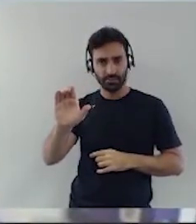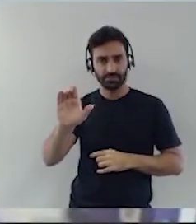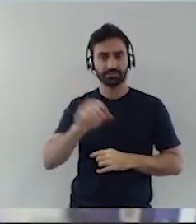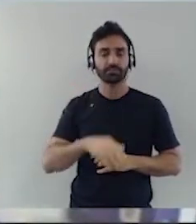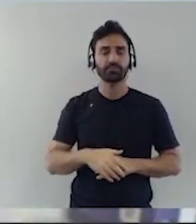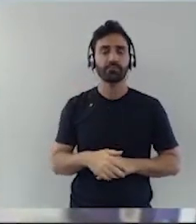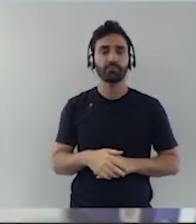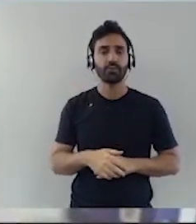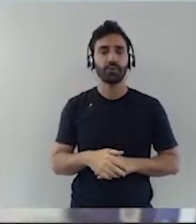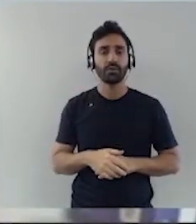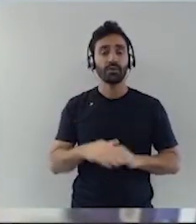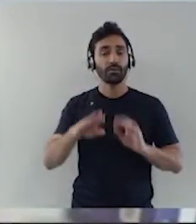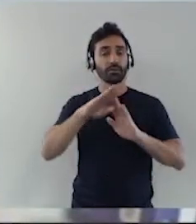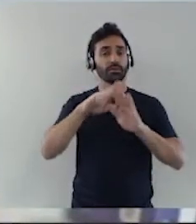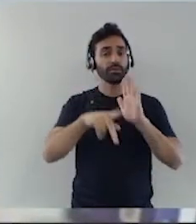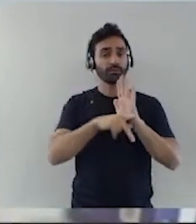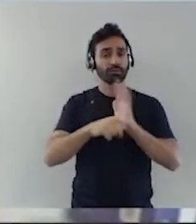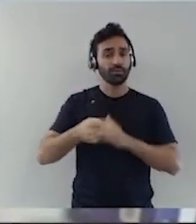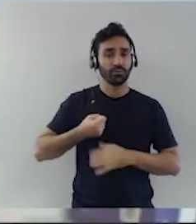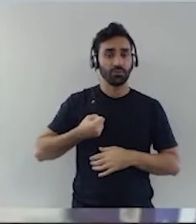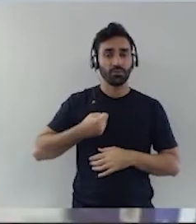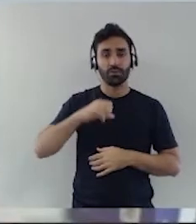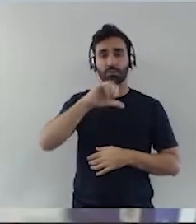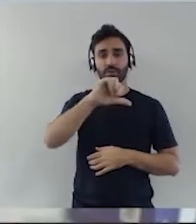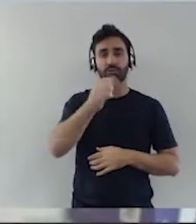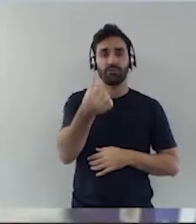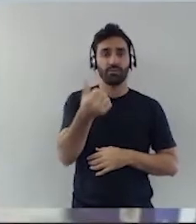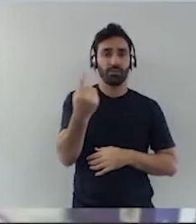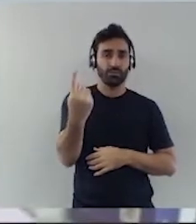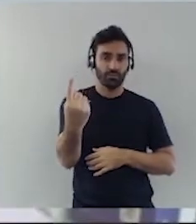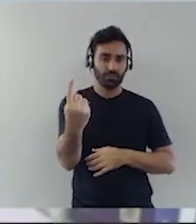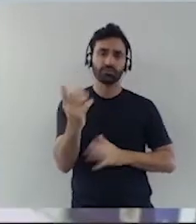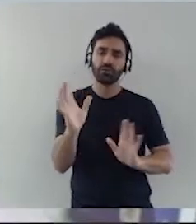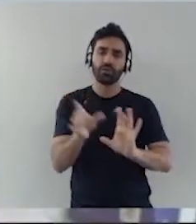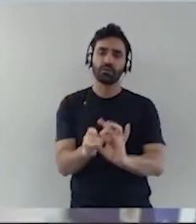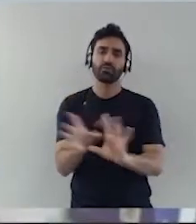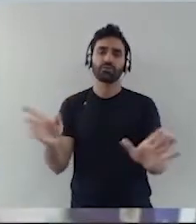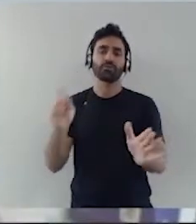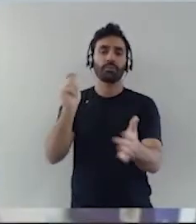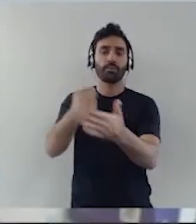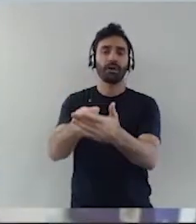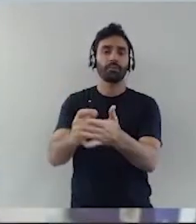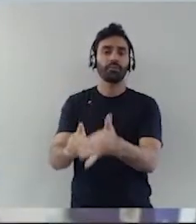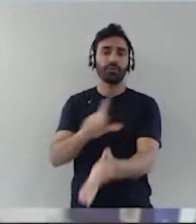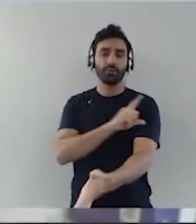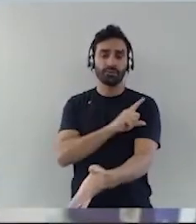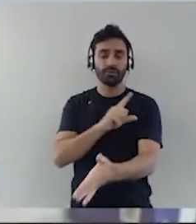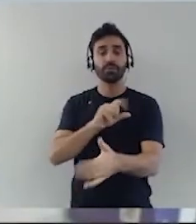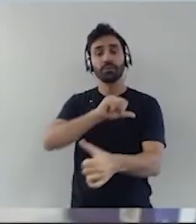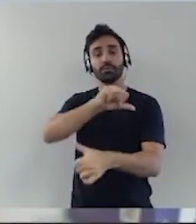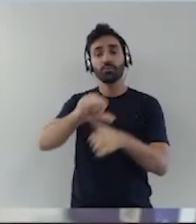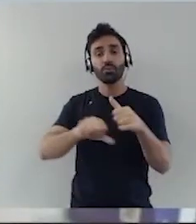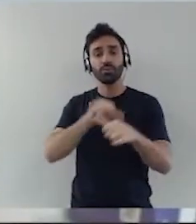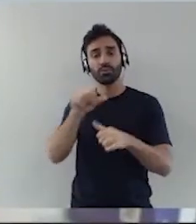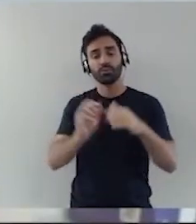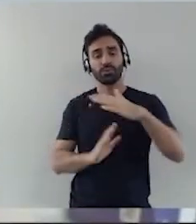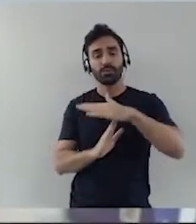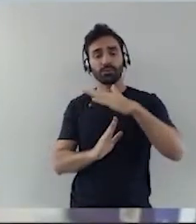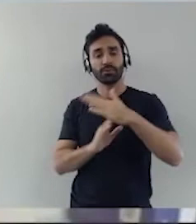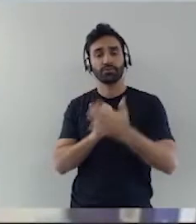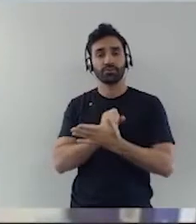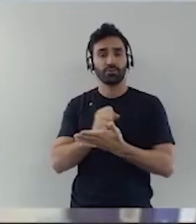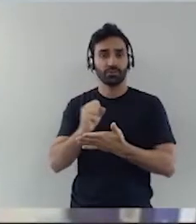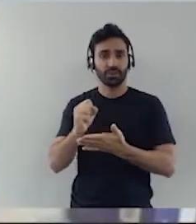A medida provisória 961, que também autorizou os pagamentos antecipados e alterou os limites de contratação